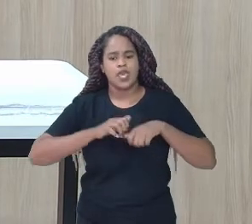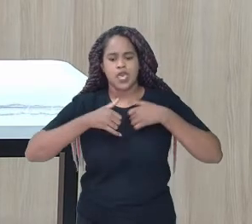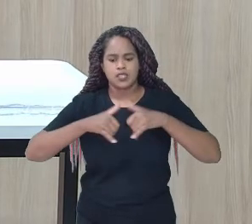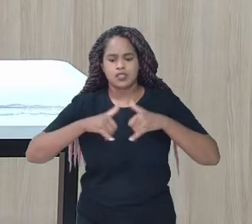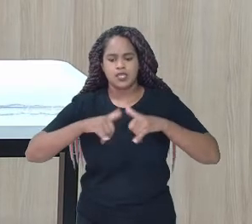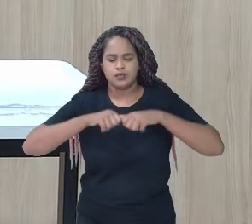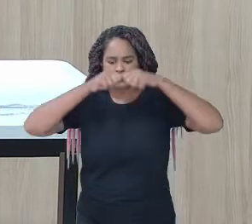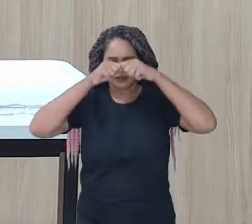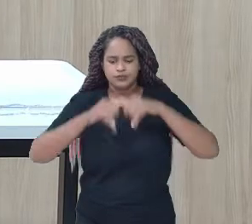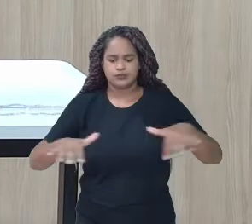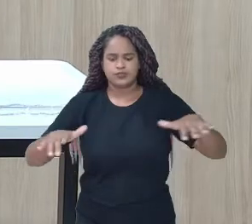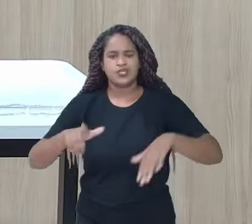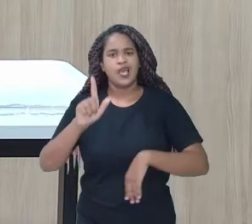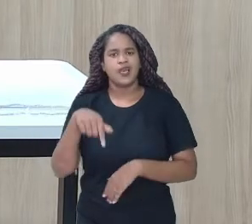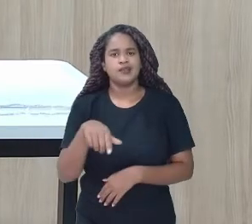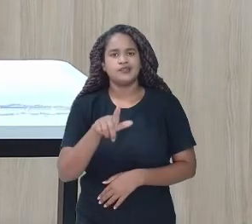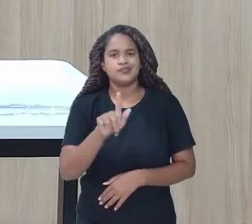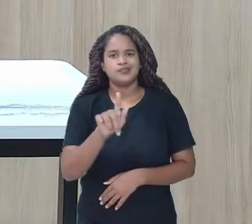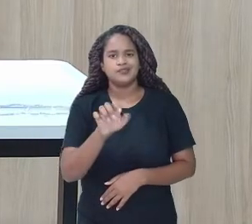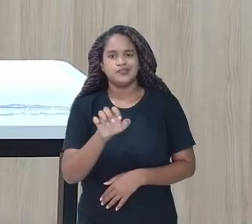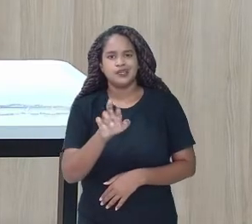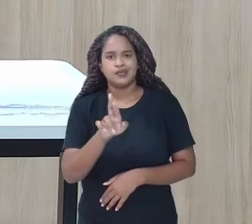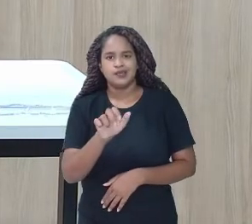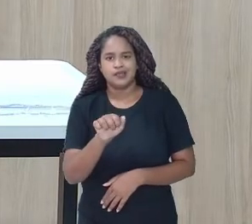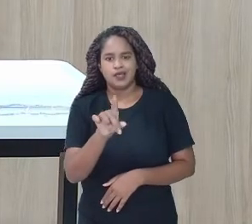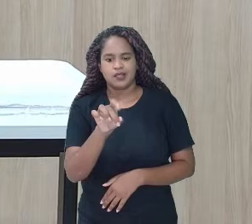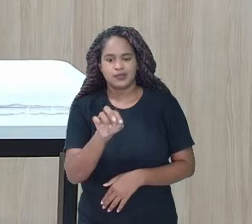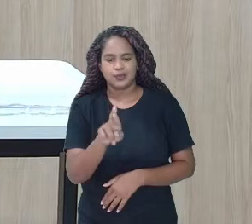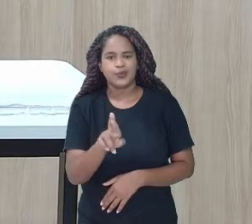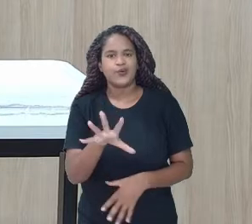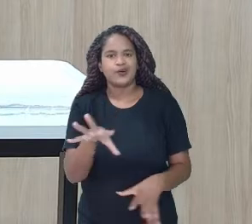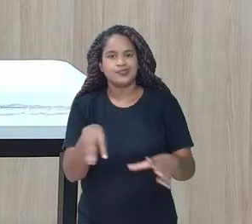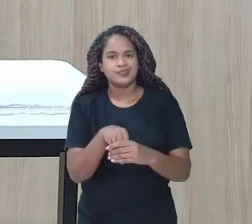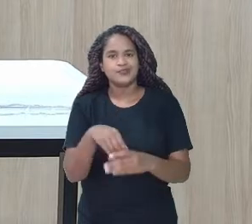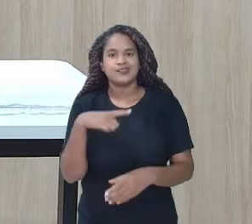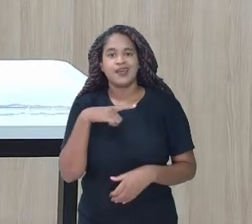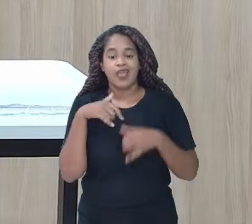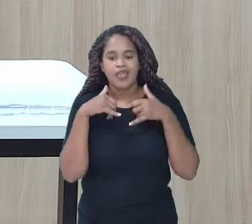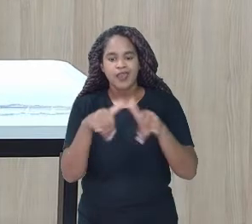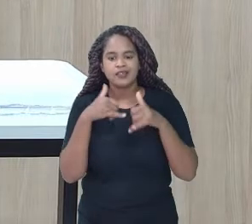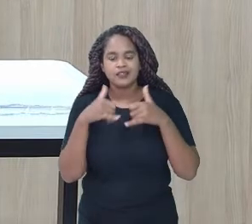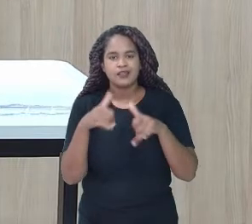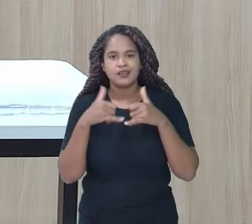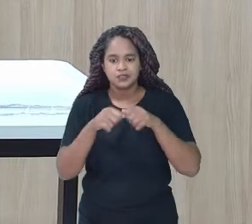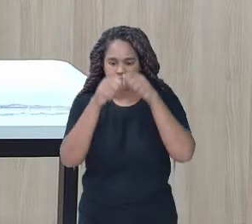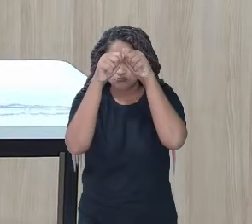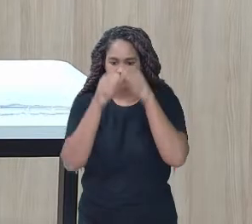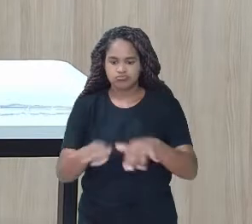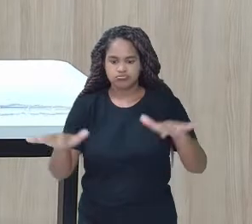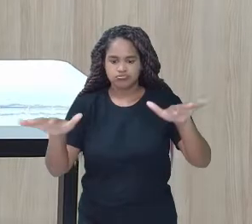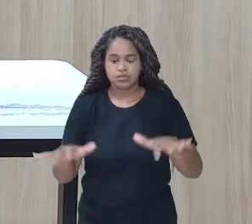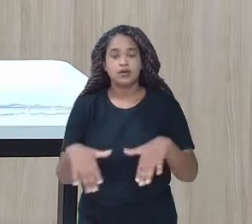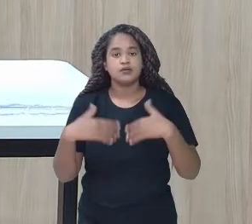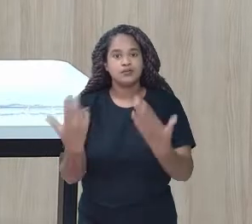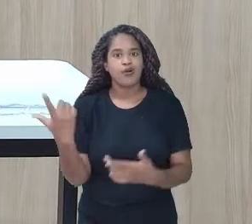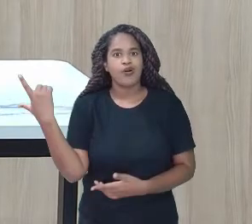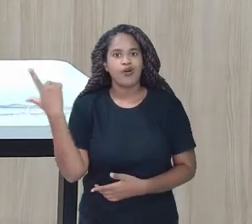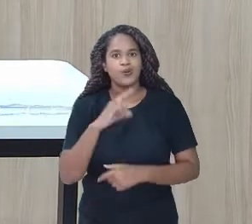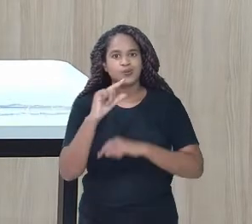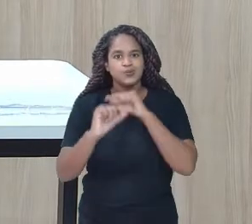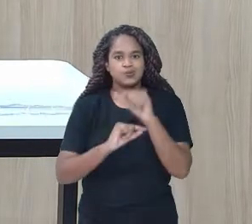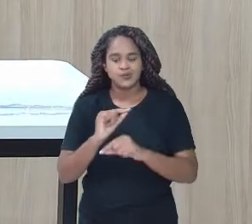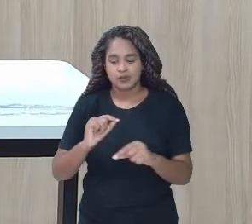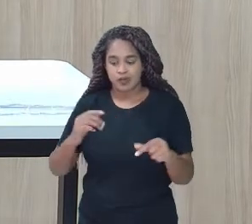armazenou energia, ela está com a carga carregada, né? Então, ela conseguiu, com essas pilhas que eu usei, conseguiu